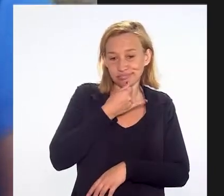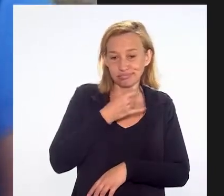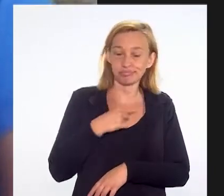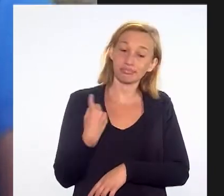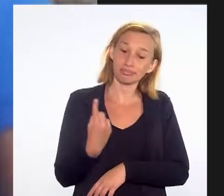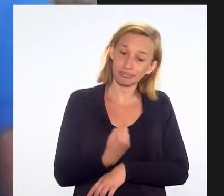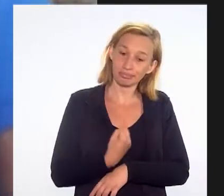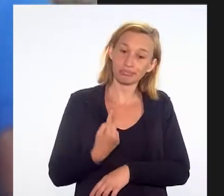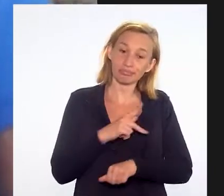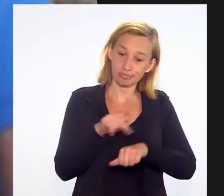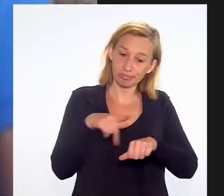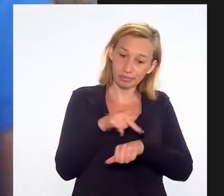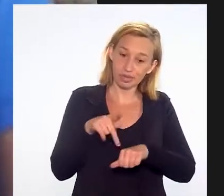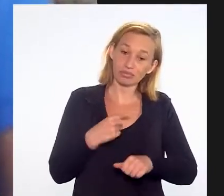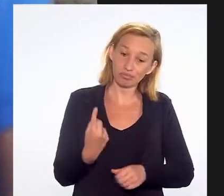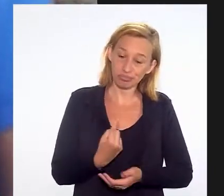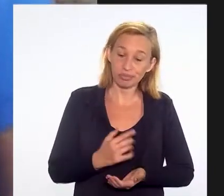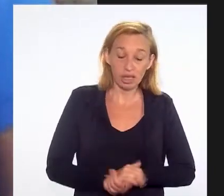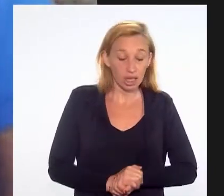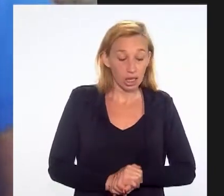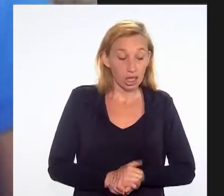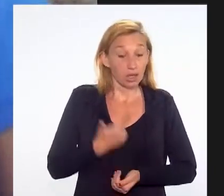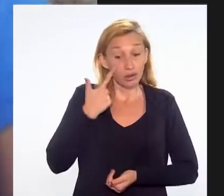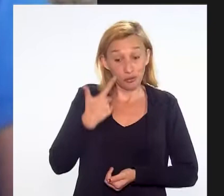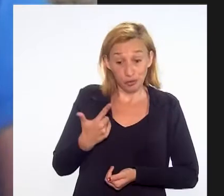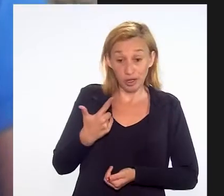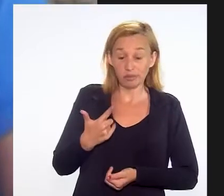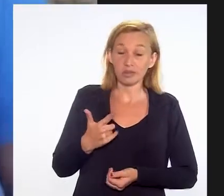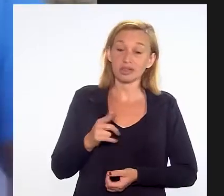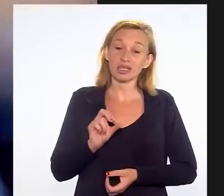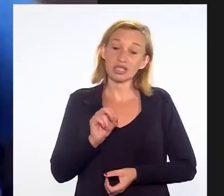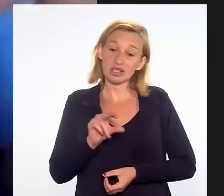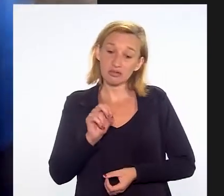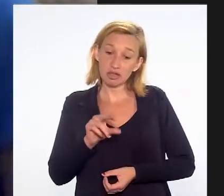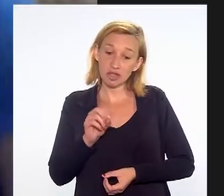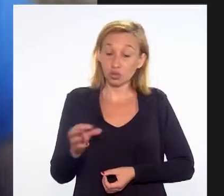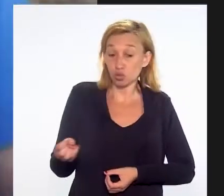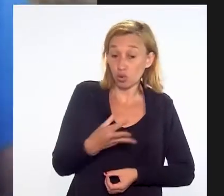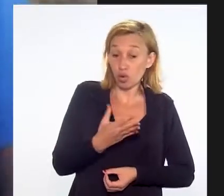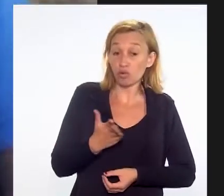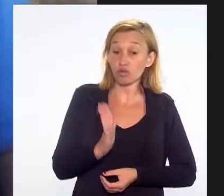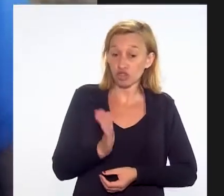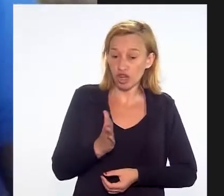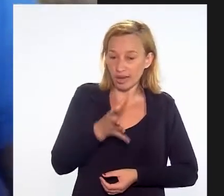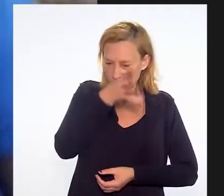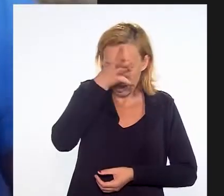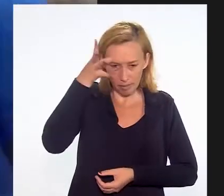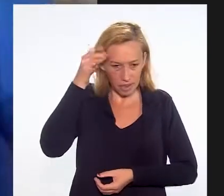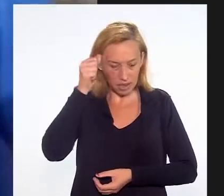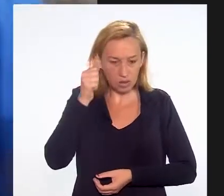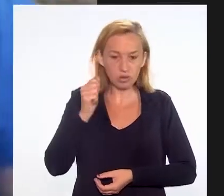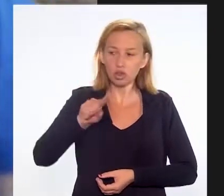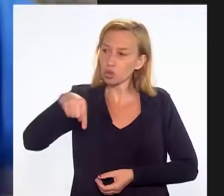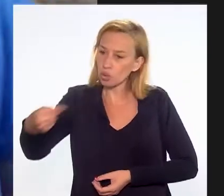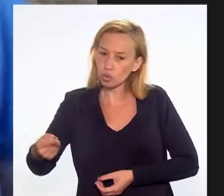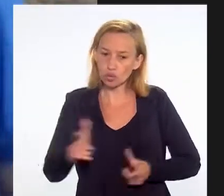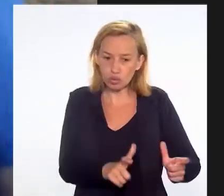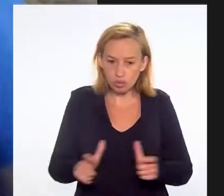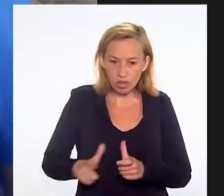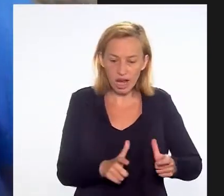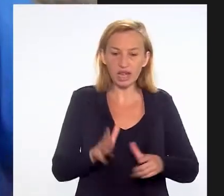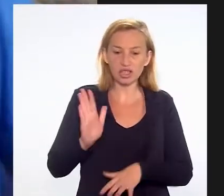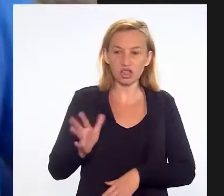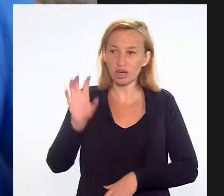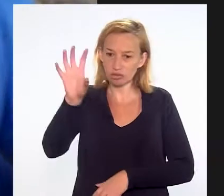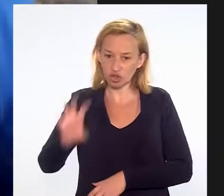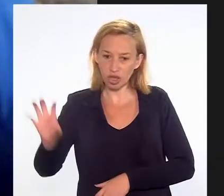triste que a gente tem visto no norte do país, e a gente tem visto que essa variante do Amazonas já está, né, em